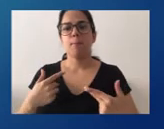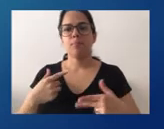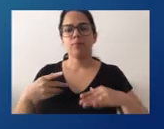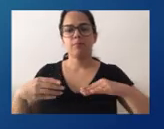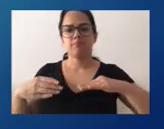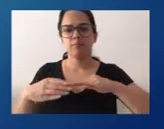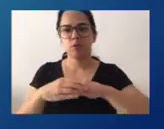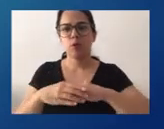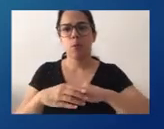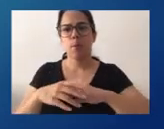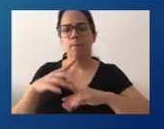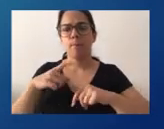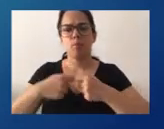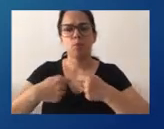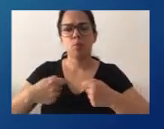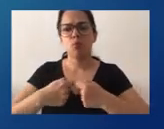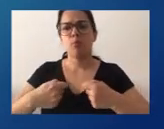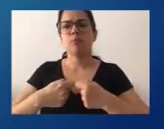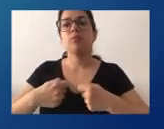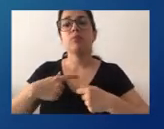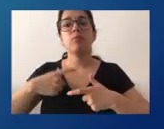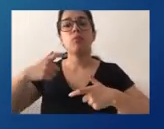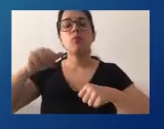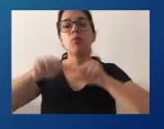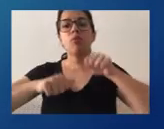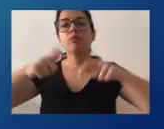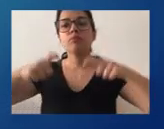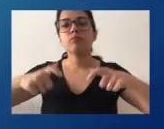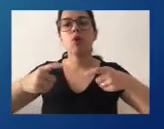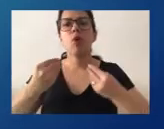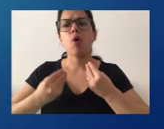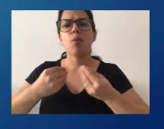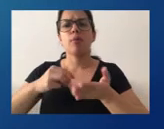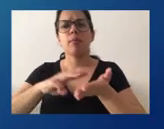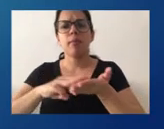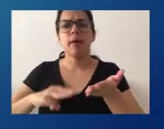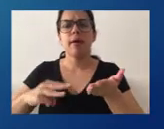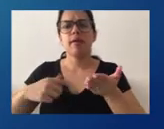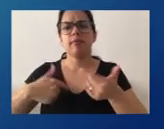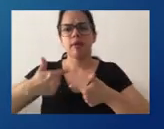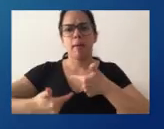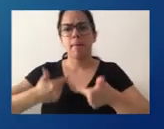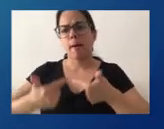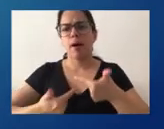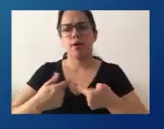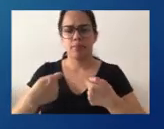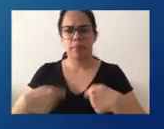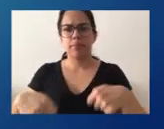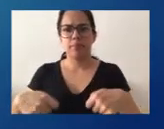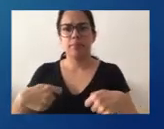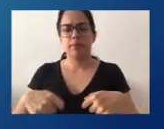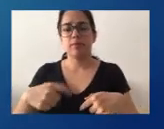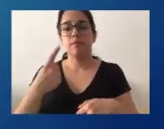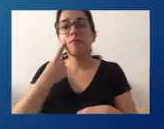se o local é alagado, alteração das instalações e dos métodos de trabalho, né? Então, tentar ter uma instalação melhor possível,